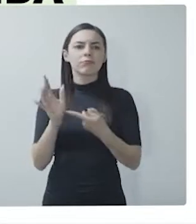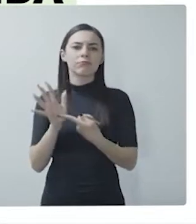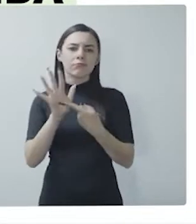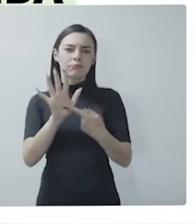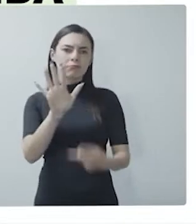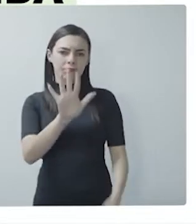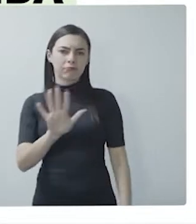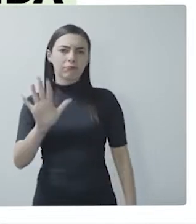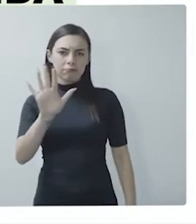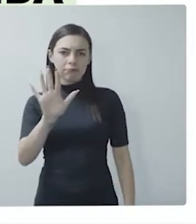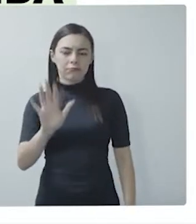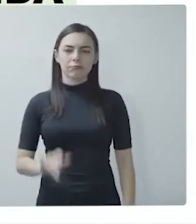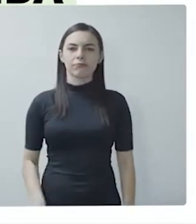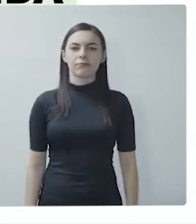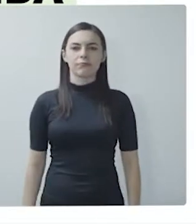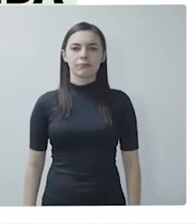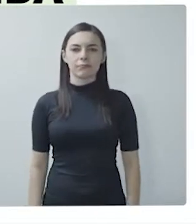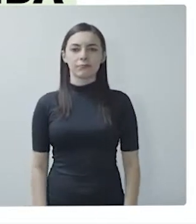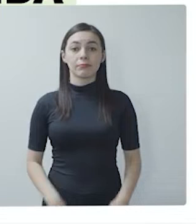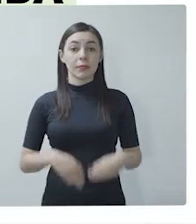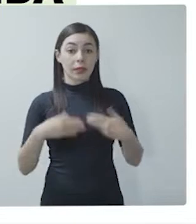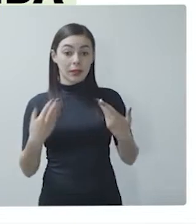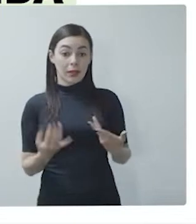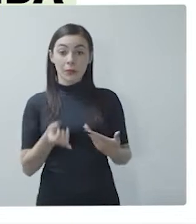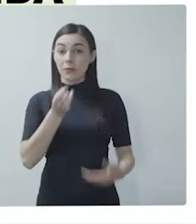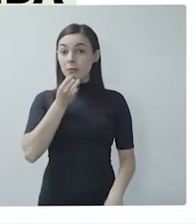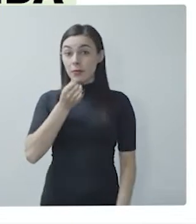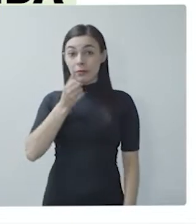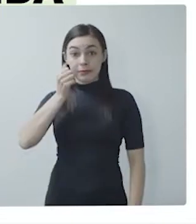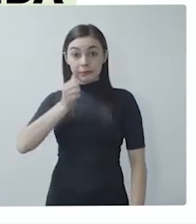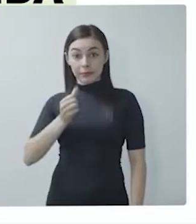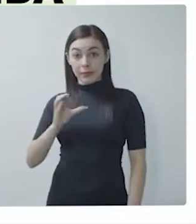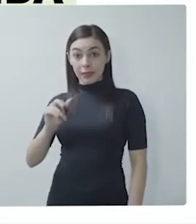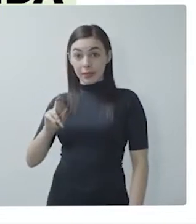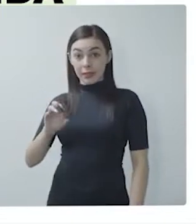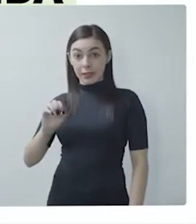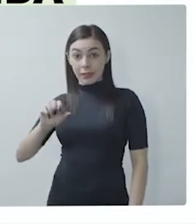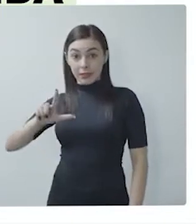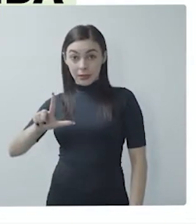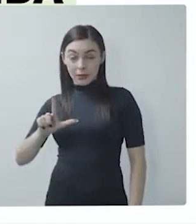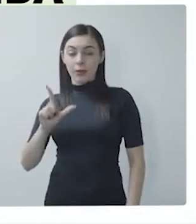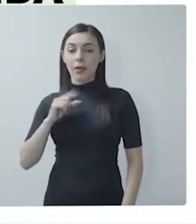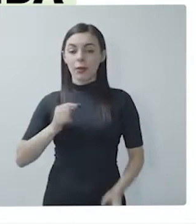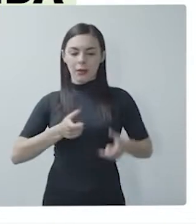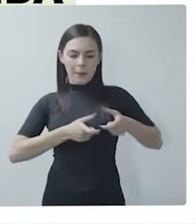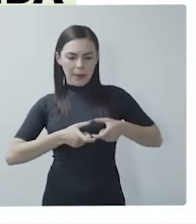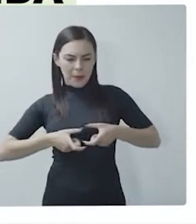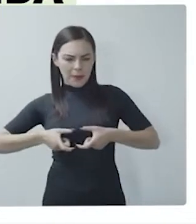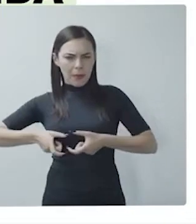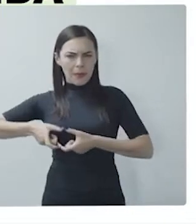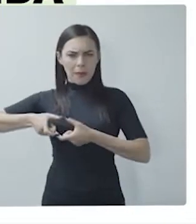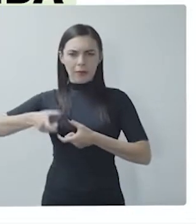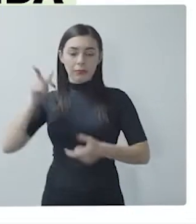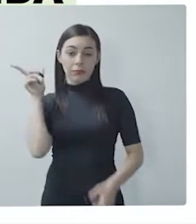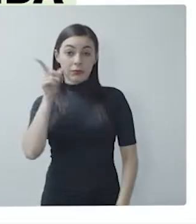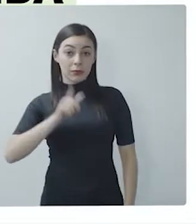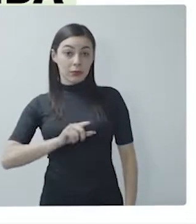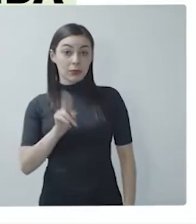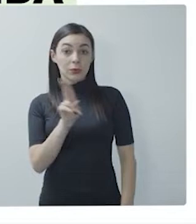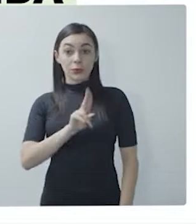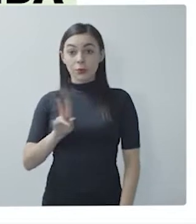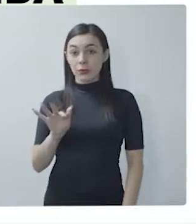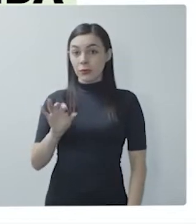do que tem na foto, né? Então, no caso aqui da Carol, está falando das medalhas que ela ganhou. Então, isso se